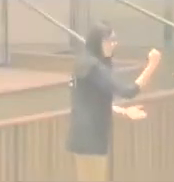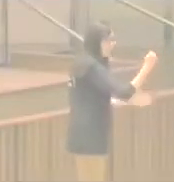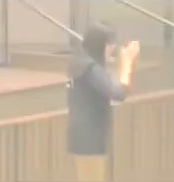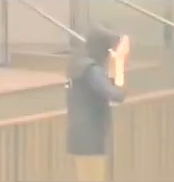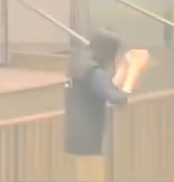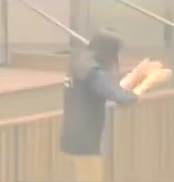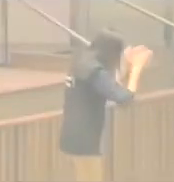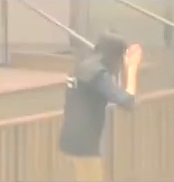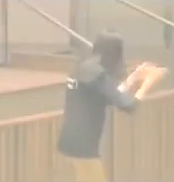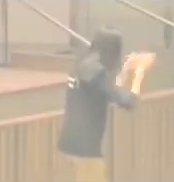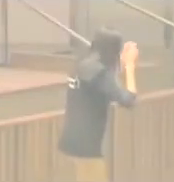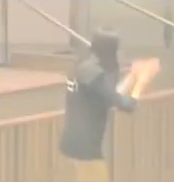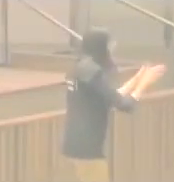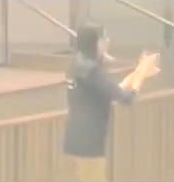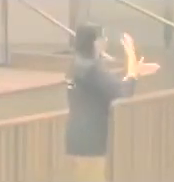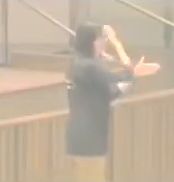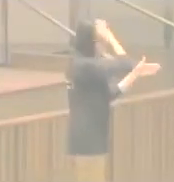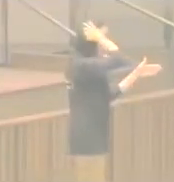vida.